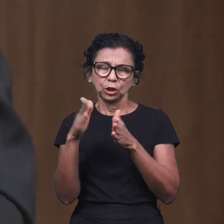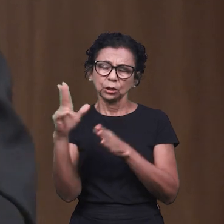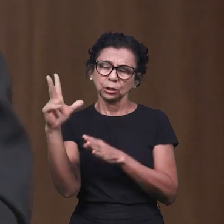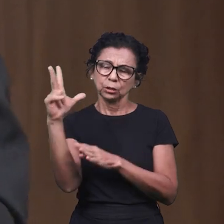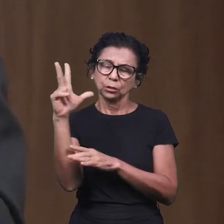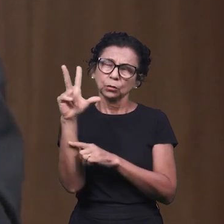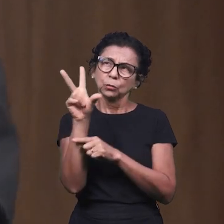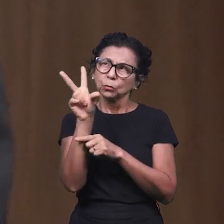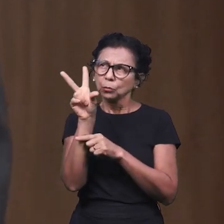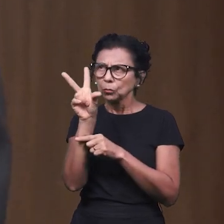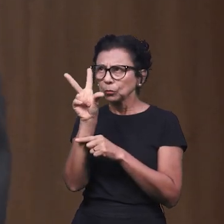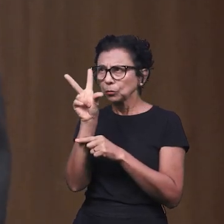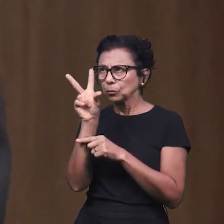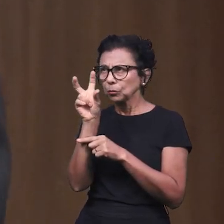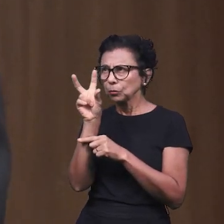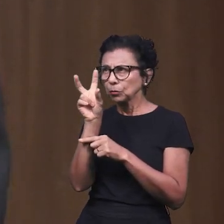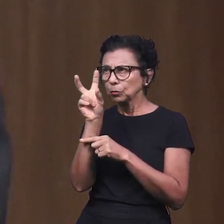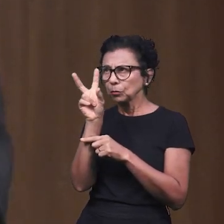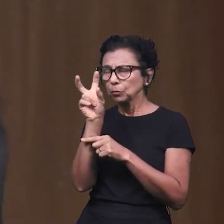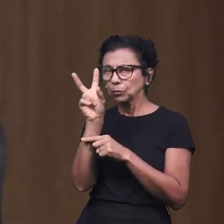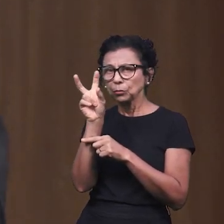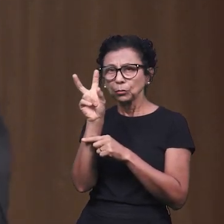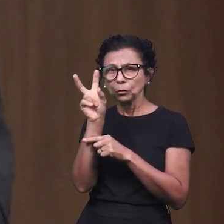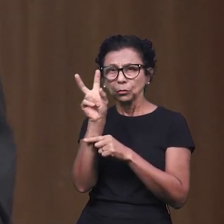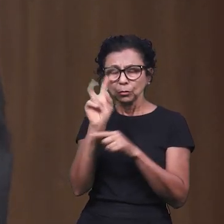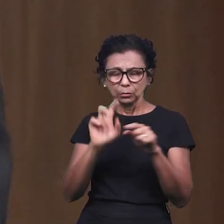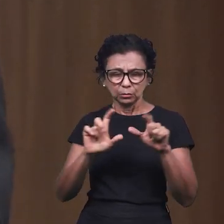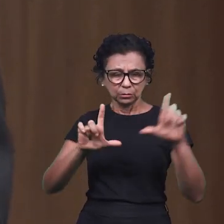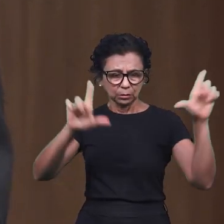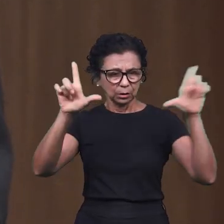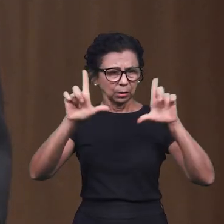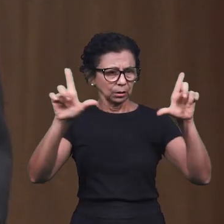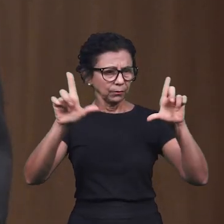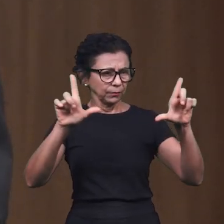escolas bíblicas dominicais, cultos, né?